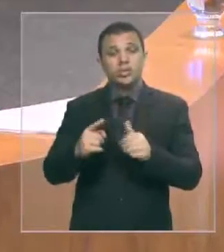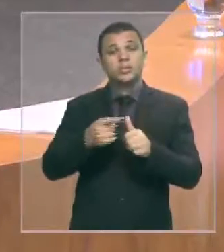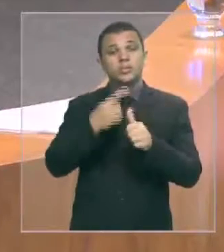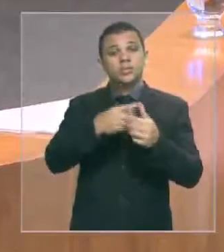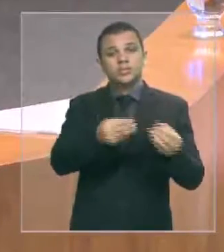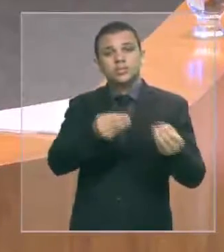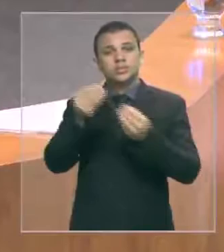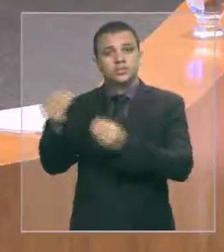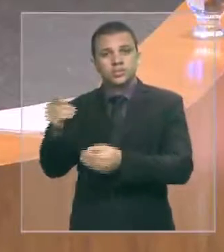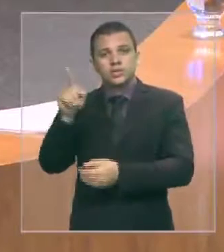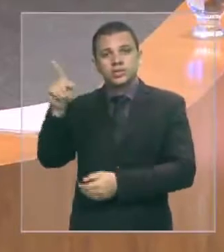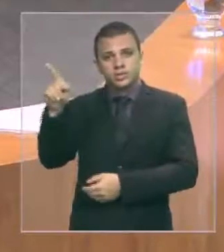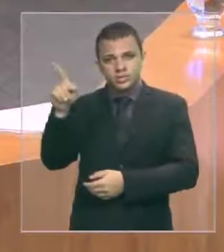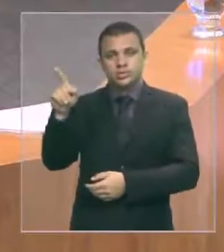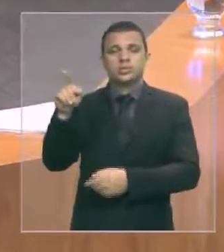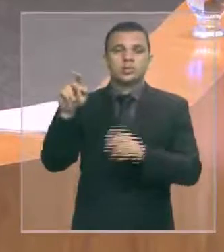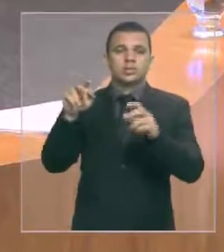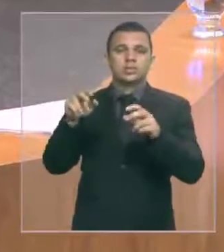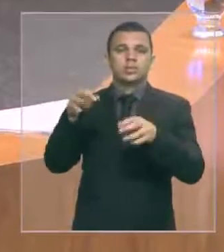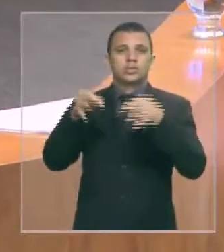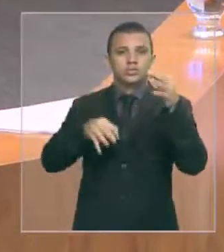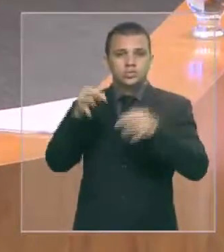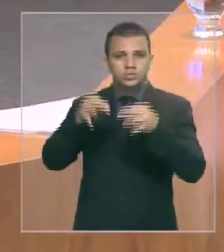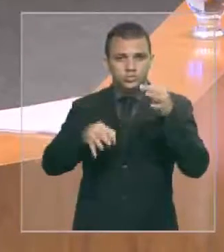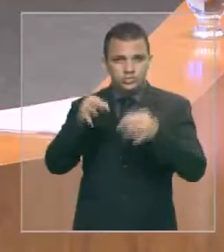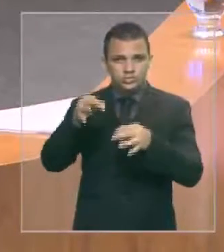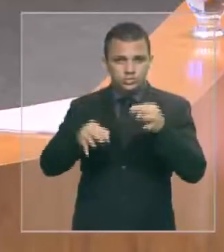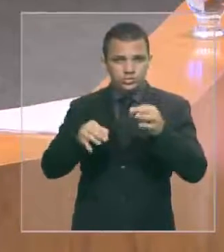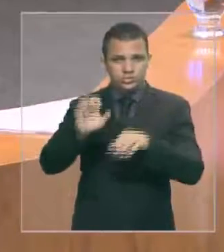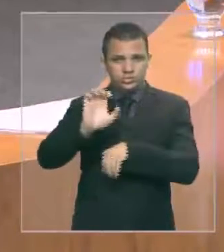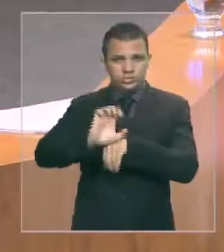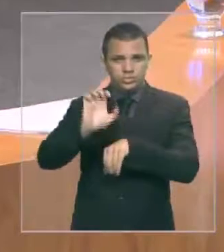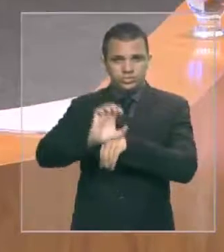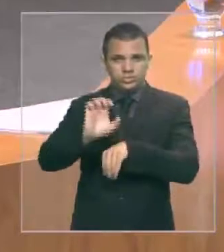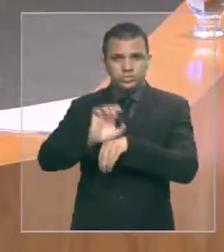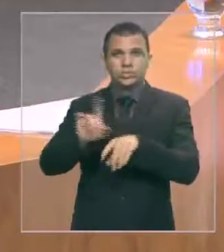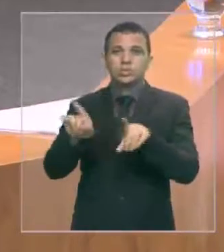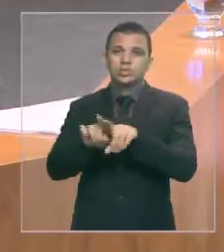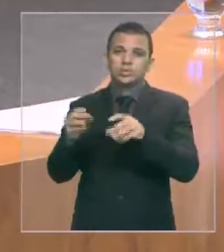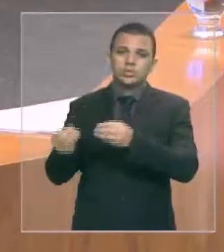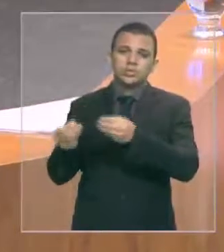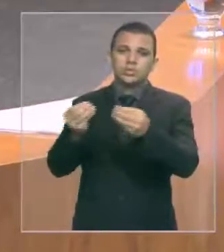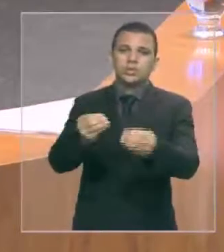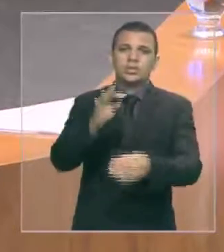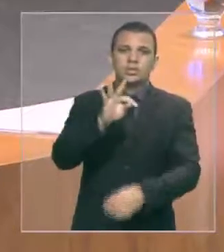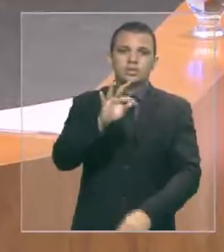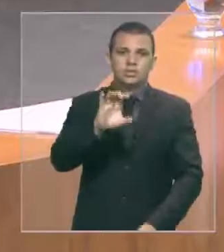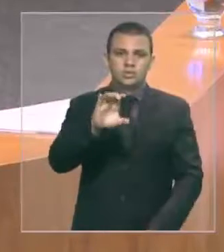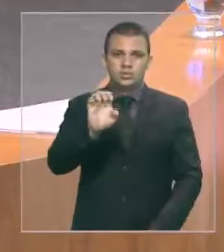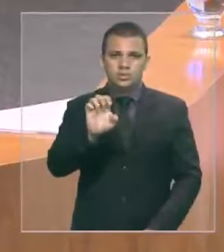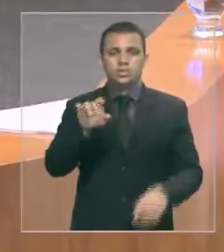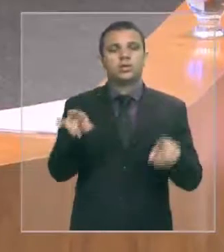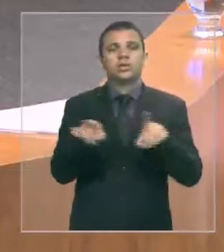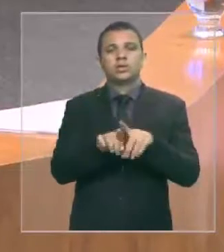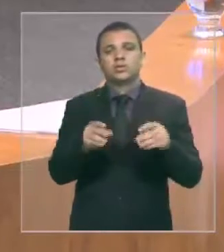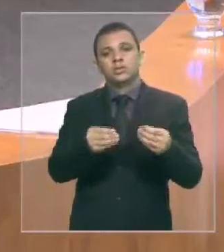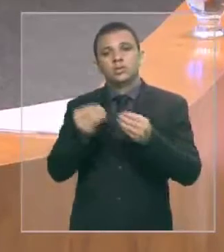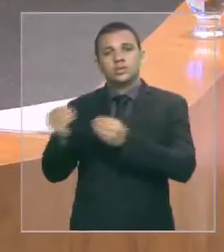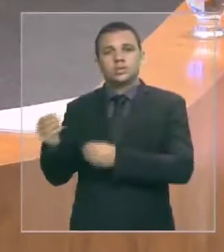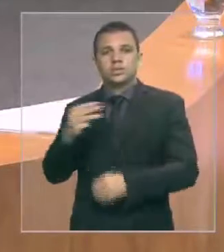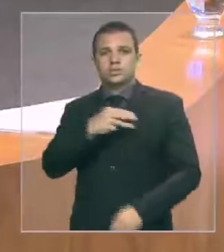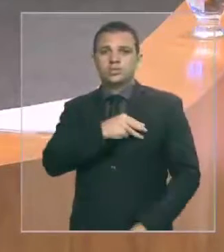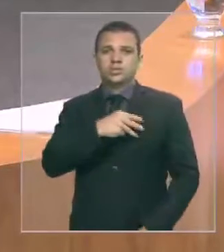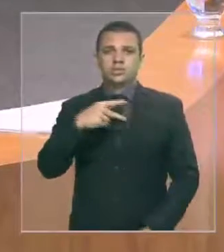do Estado, deputado Rogério Cafeteira, ao Tribunal de Contas do Estado e ao Ministério Público do